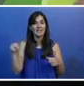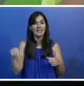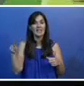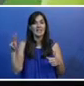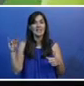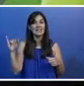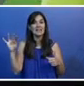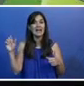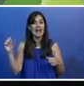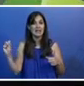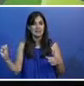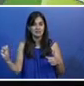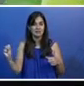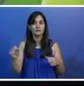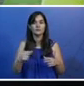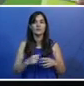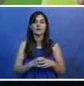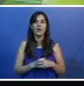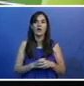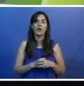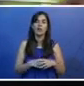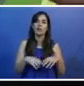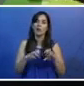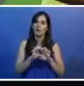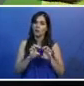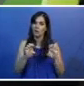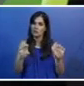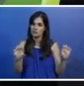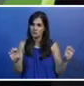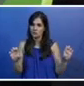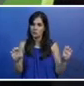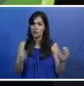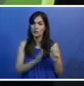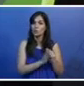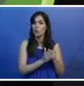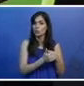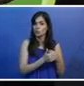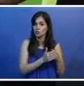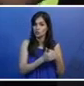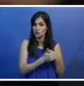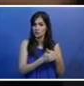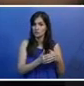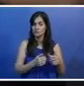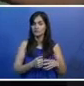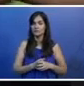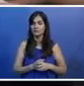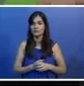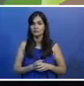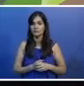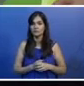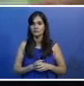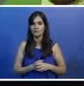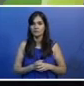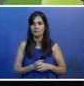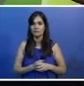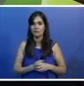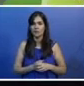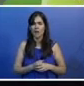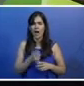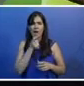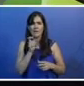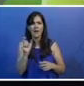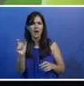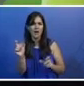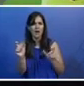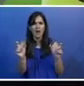variável. Na equação, incógnita. Então eu tenho aqui uma equação, ó. Observe que